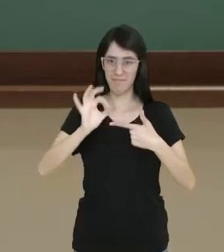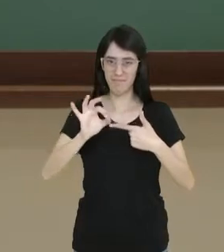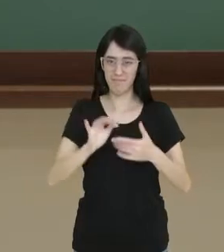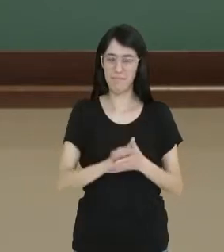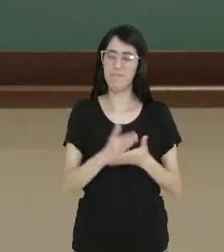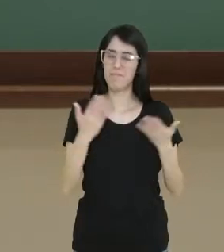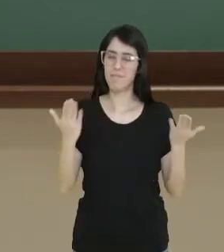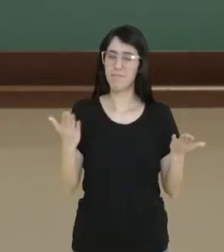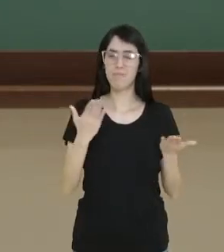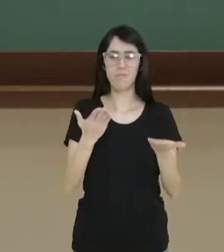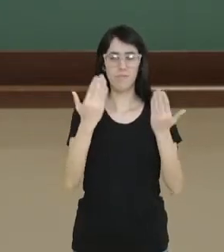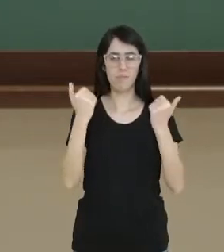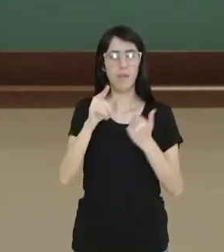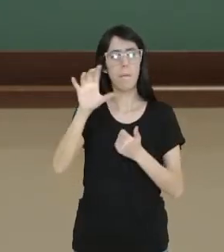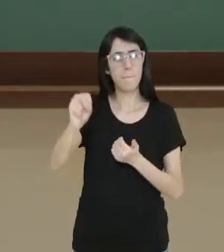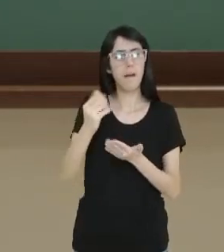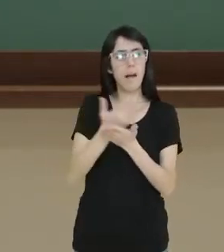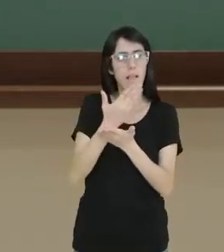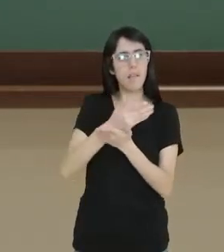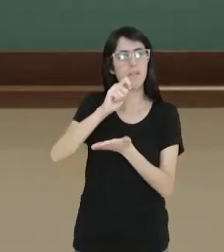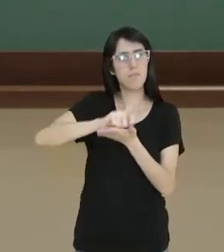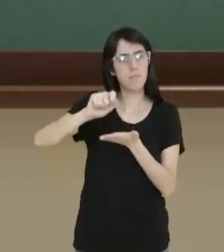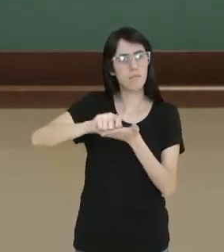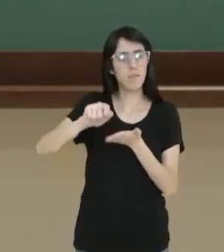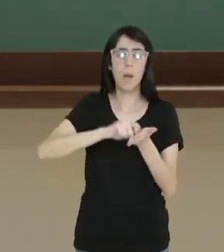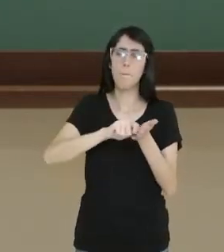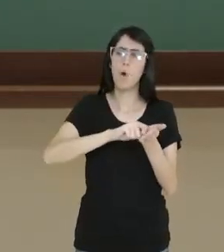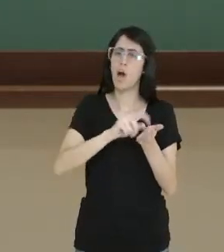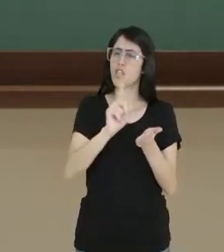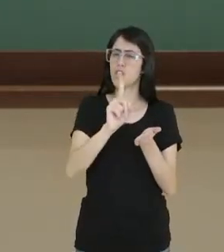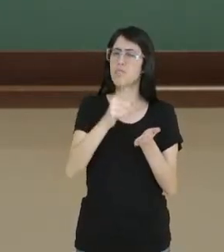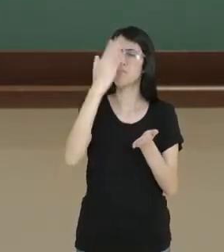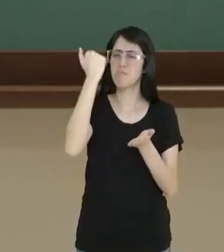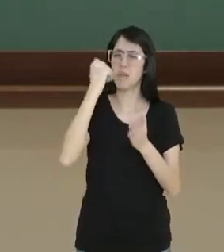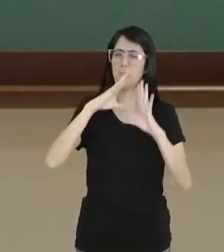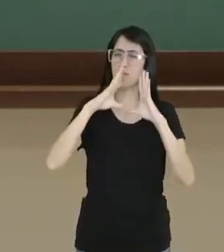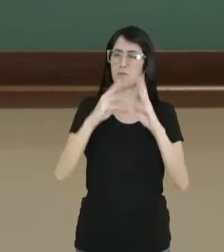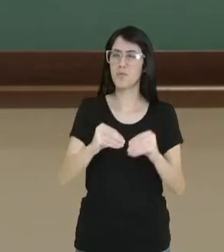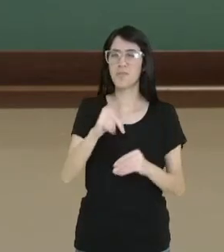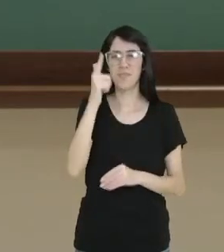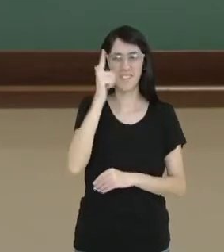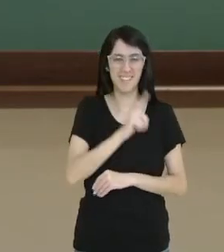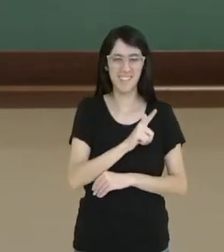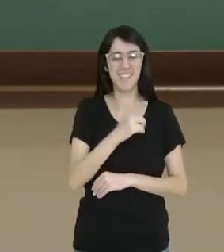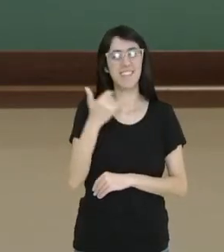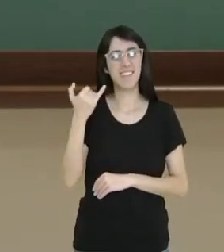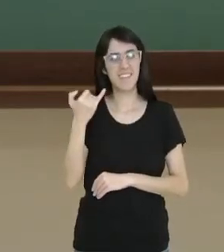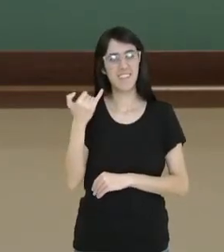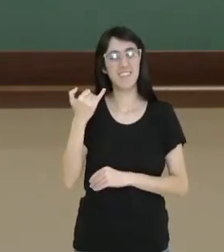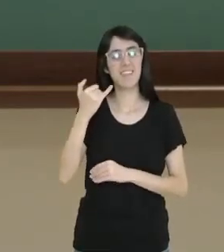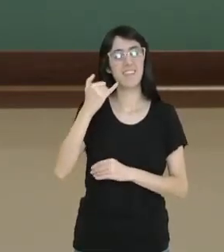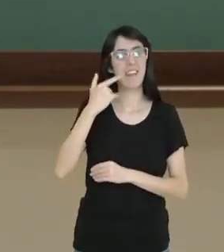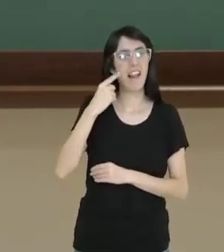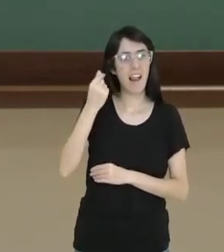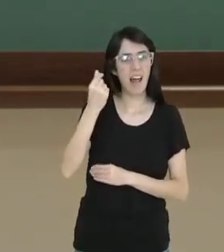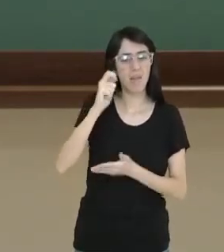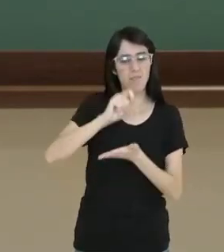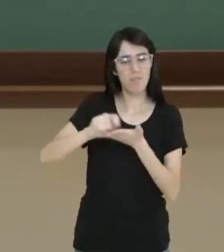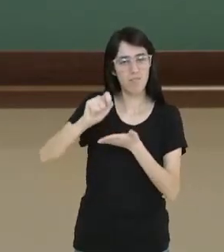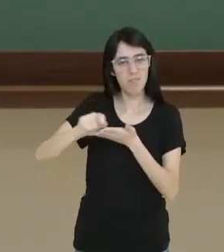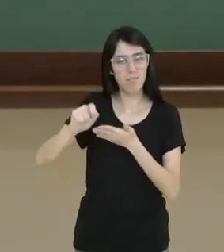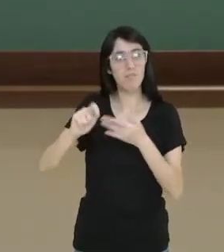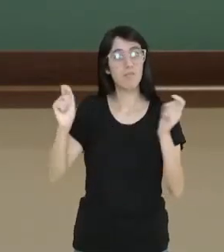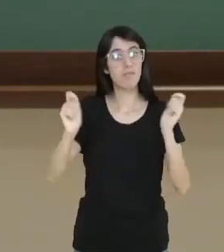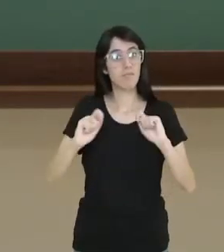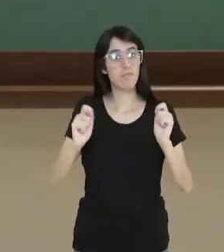Então, bora lá pegar lápis, caneta, borracha. Na borracha não, porque você vai acertar tudo. Lápis e caneta só, para a gente trabalhar um pouquinho mais a respeito disso